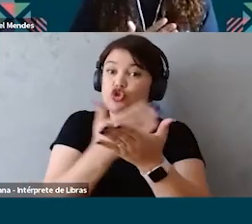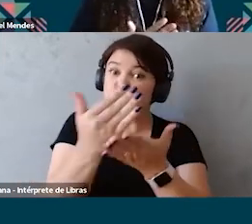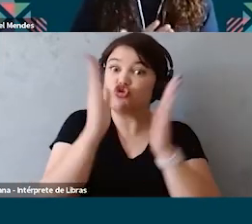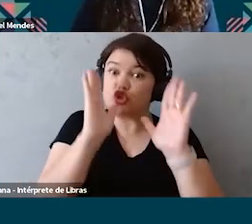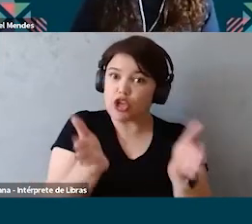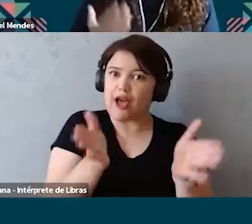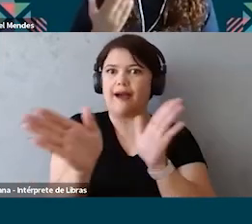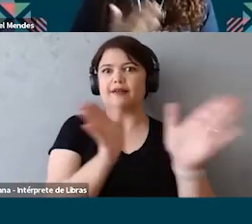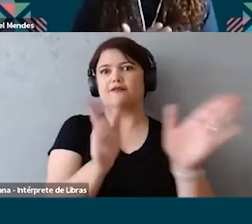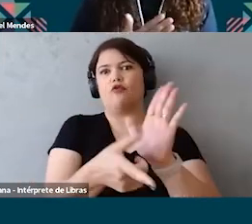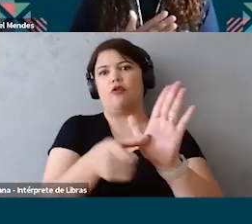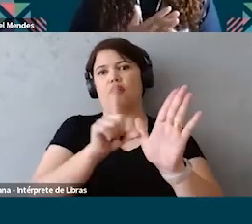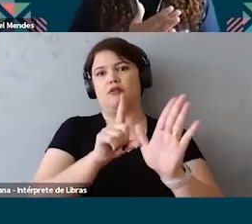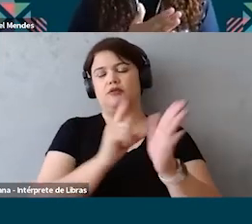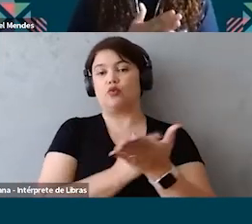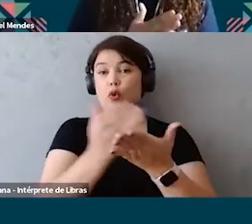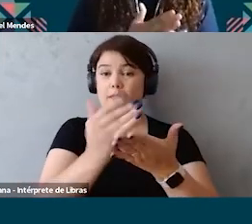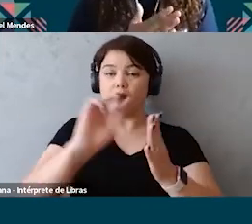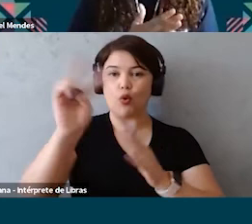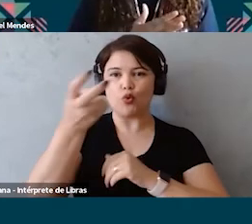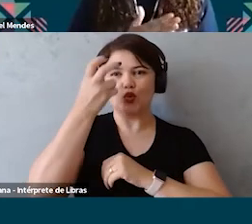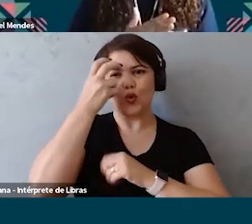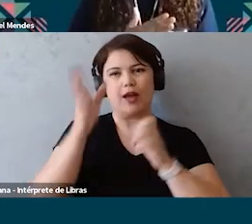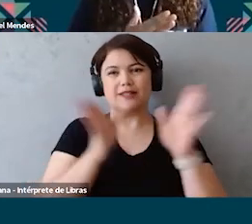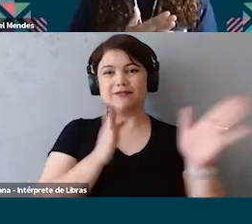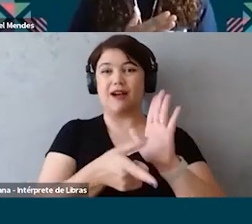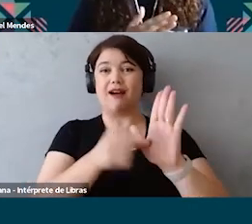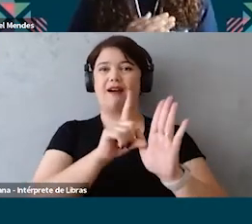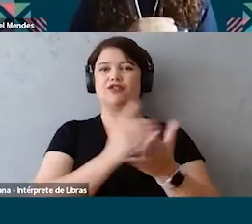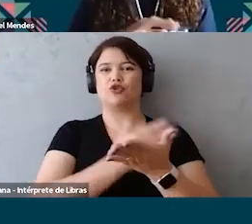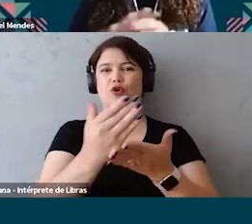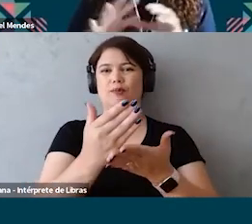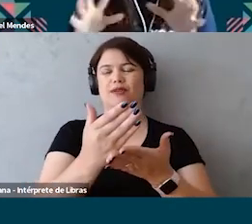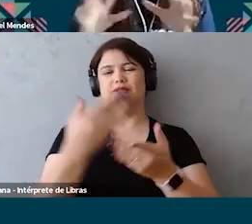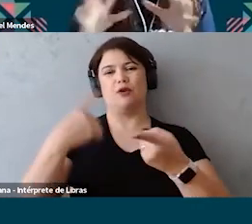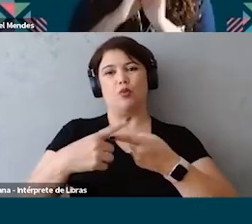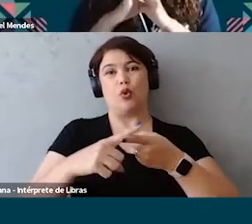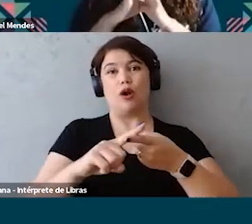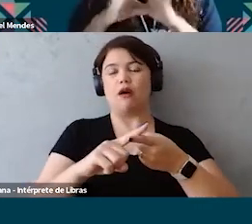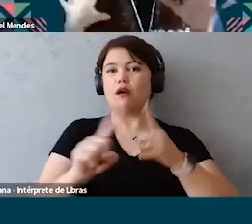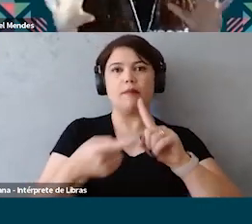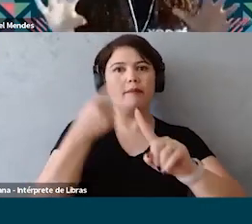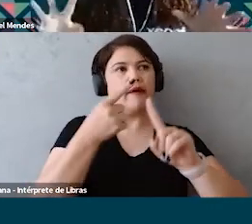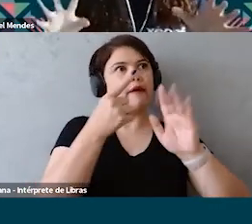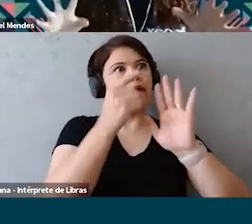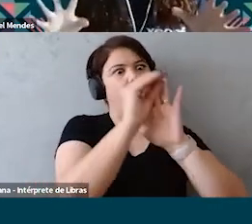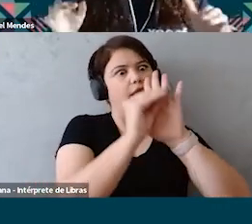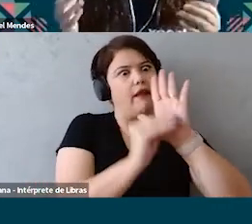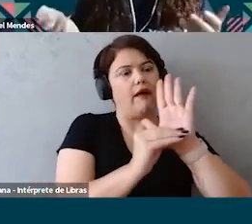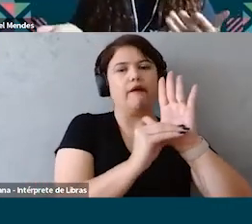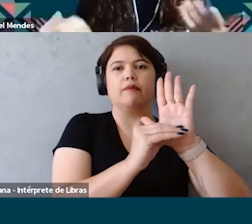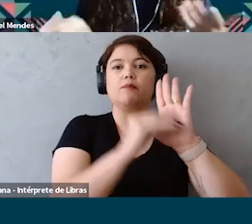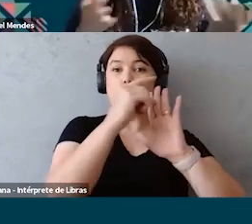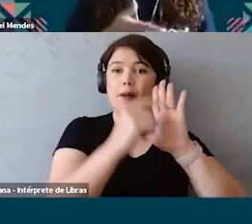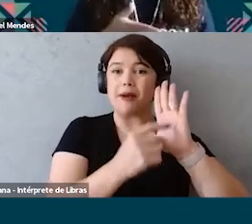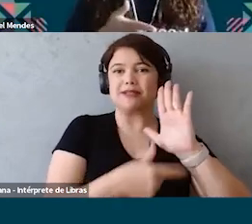com acessibilidade, já comece a colocar a cultura de acessibilidade antes da primeira linha de código,